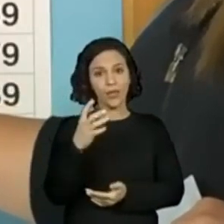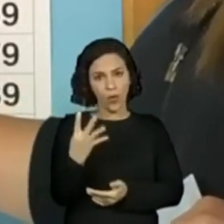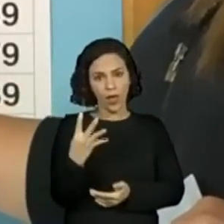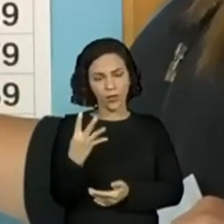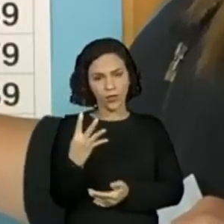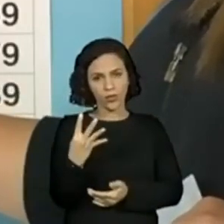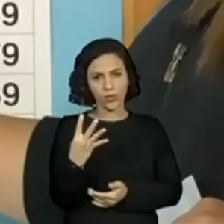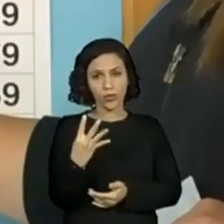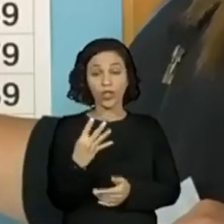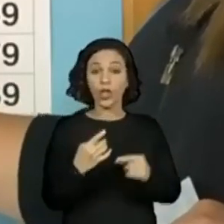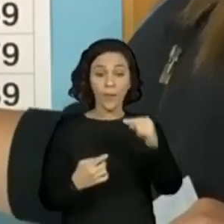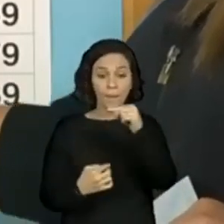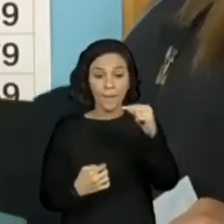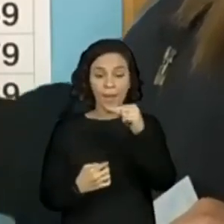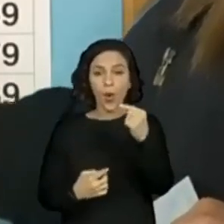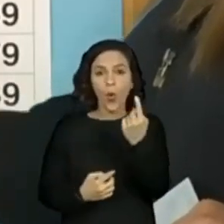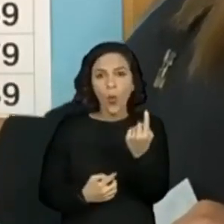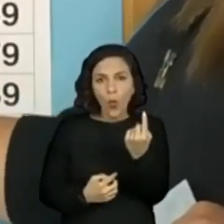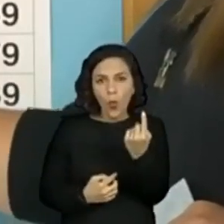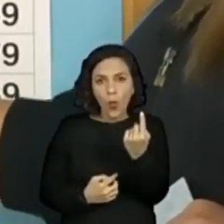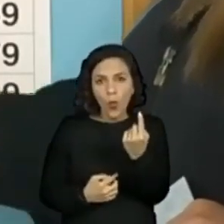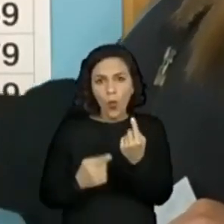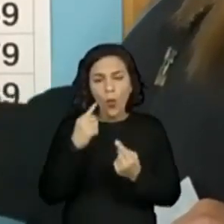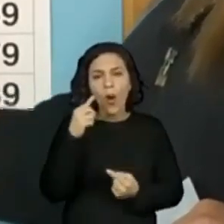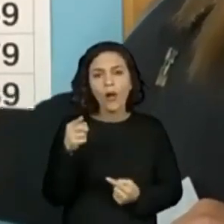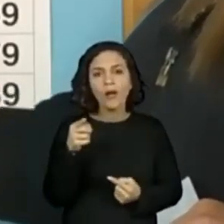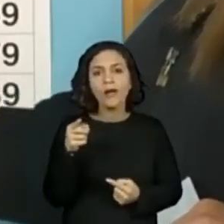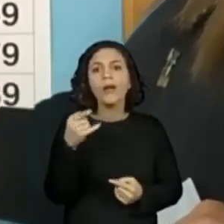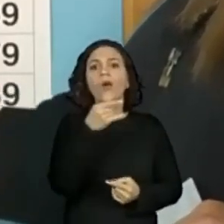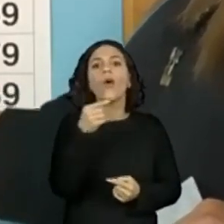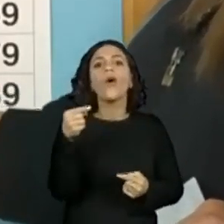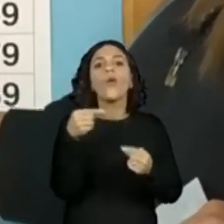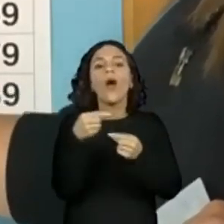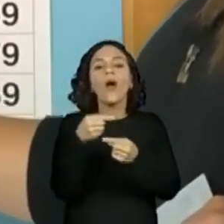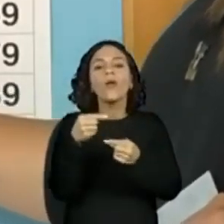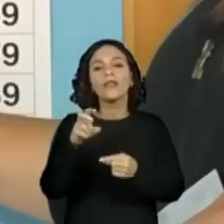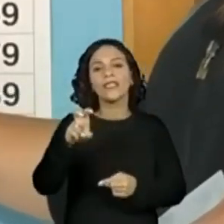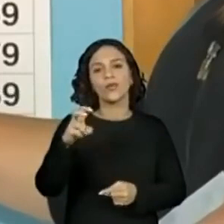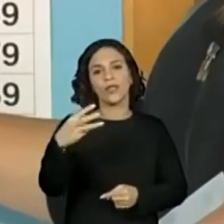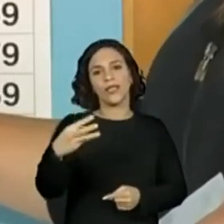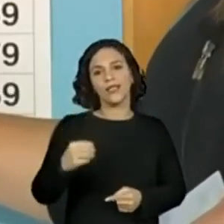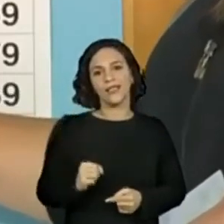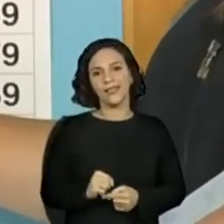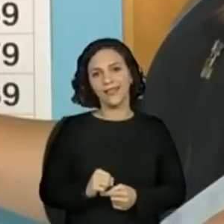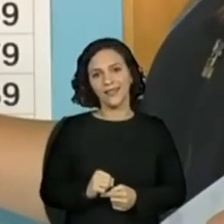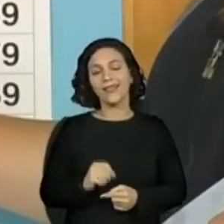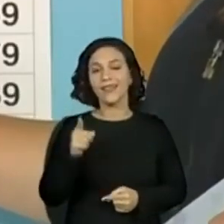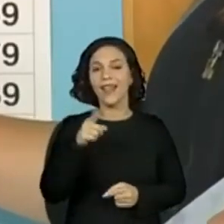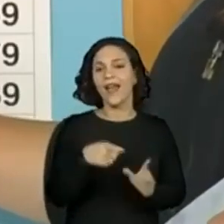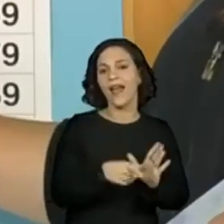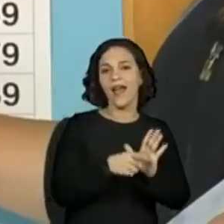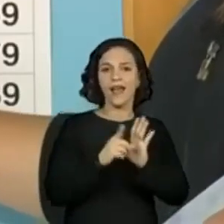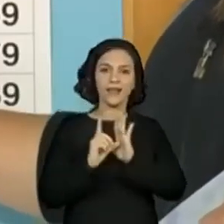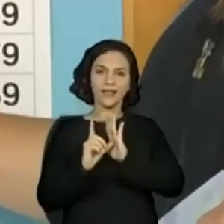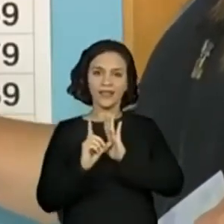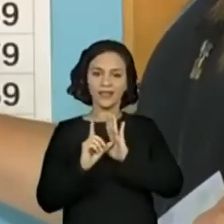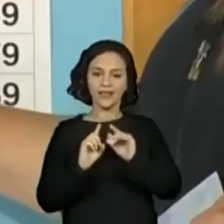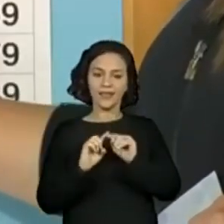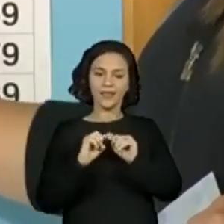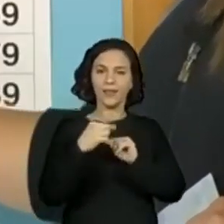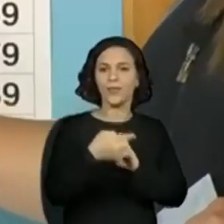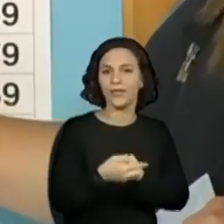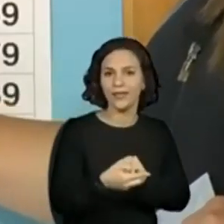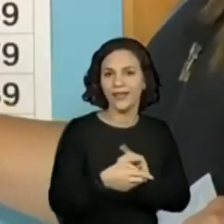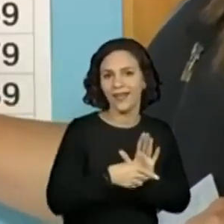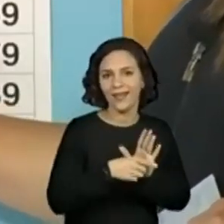54 menos 1 é igual a 53. É o que vem antes do 54.